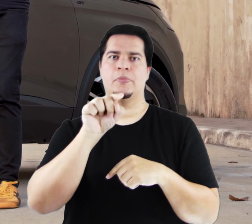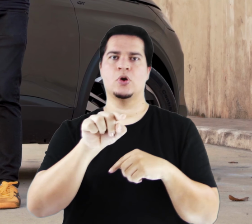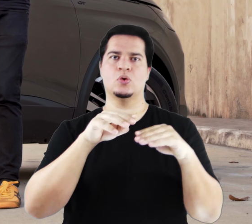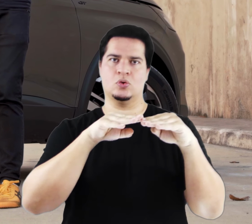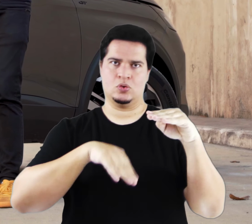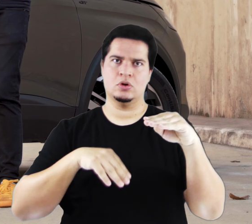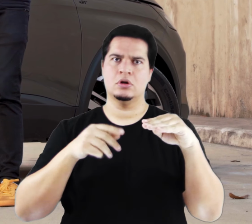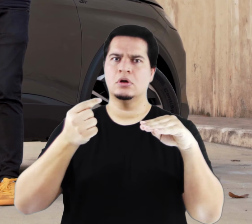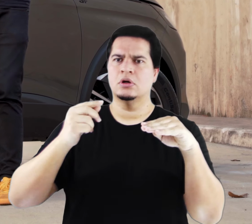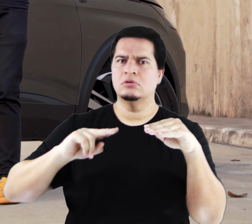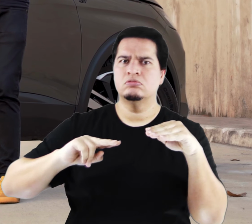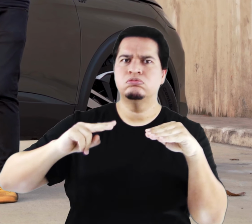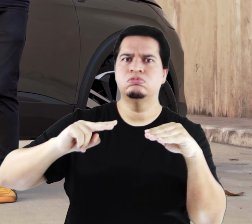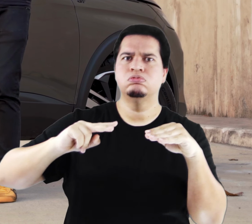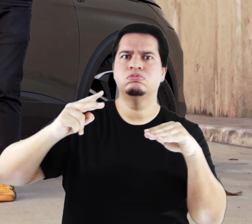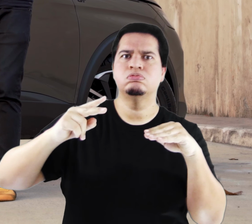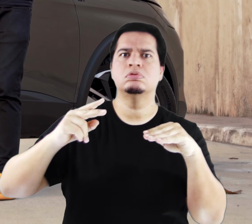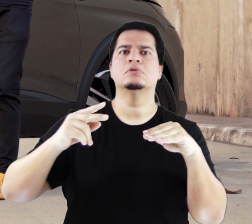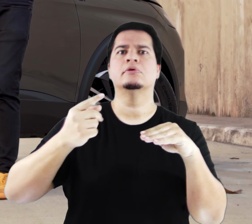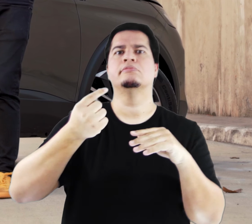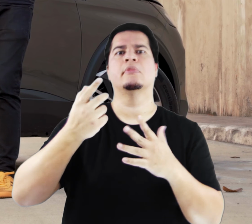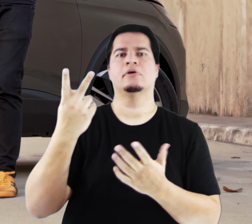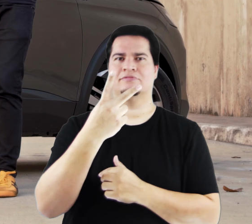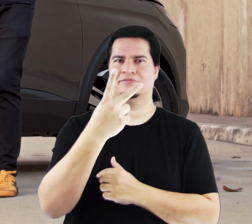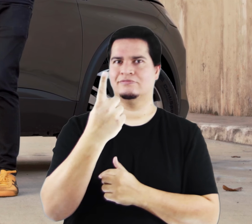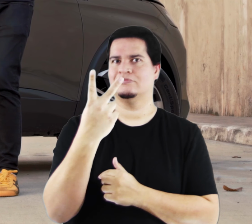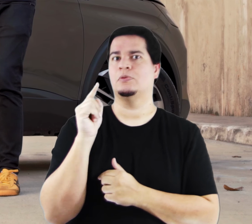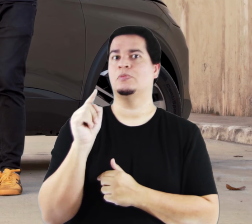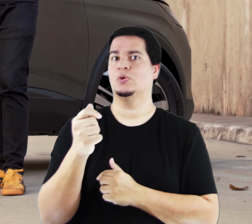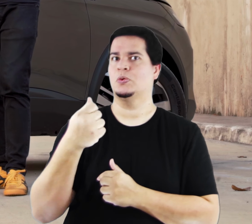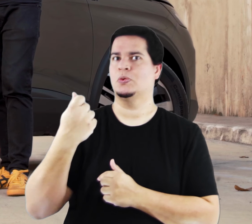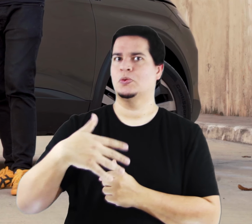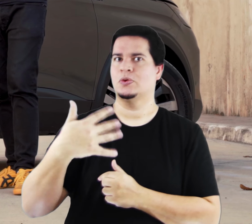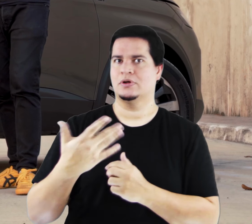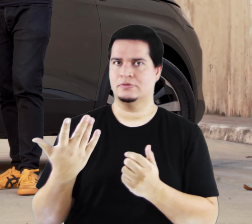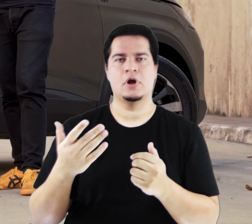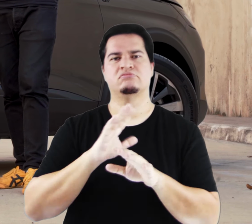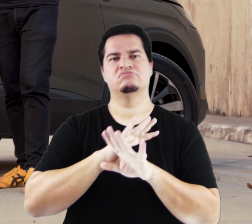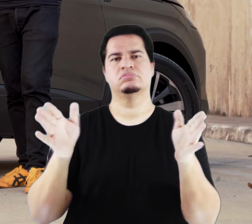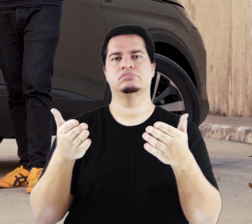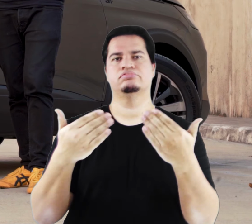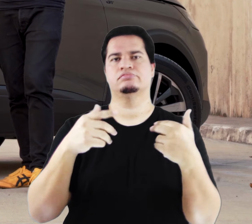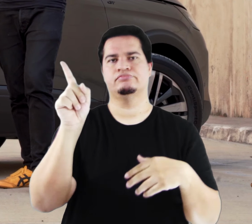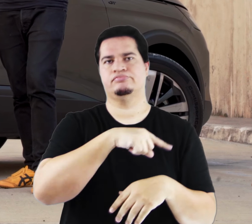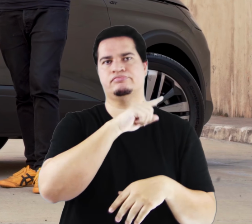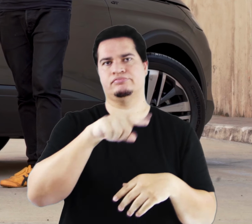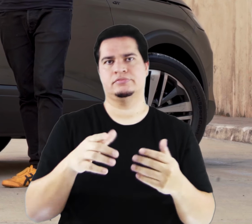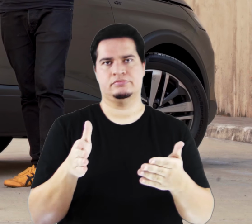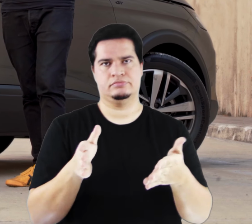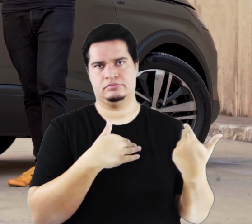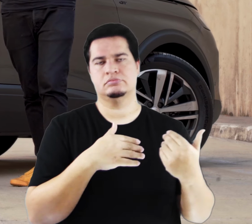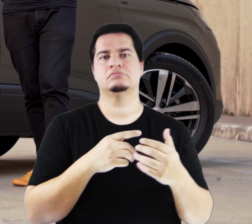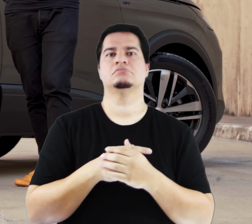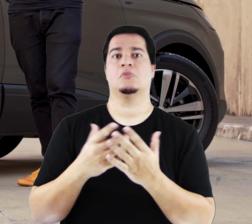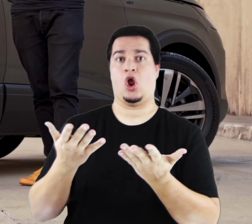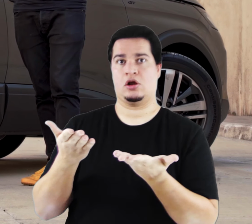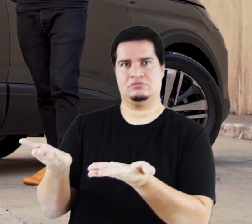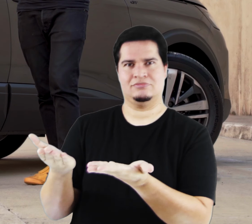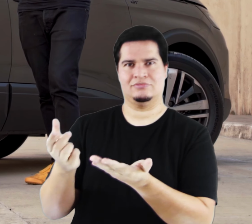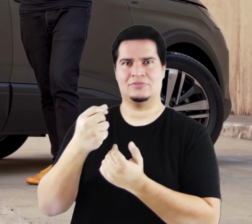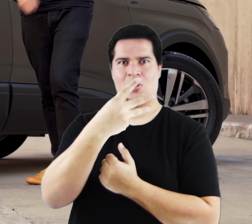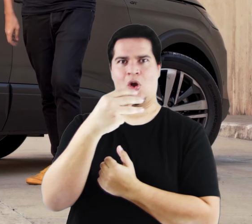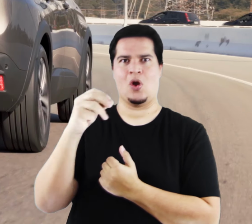salgando e em maio desse ano mesmo já estava em 212 mil reais, mas ia ficar ainda mais caro, então eles tiraram de catálogo, então ficou mais elitizado agora o catálogo